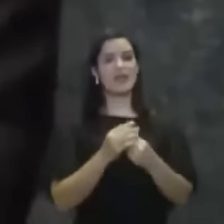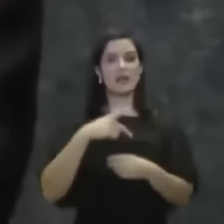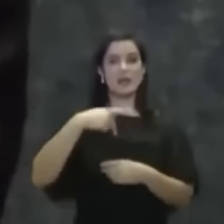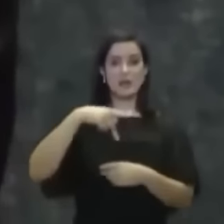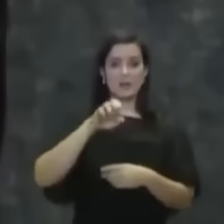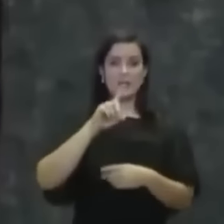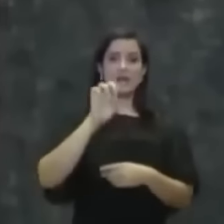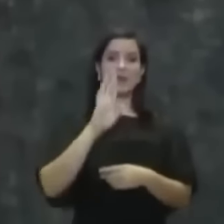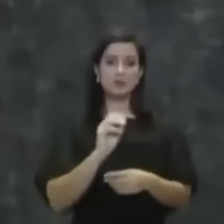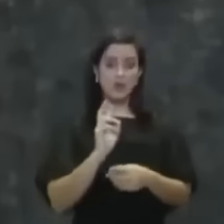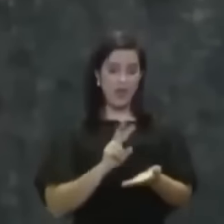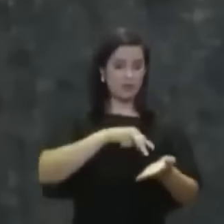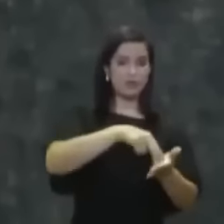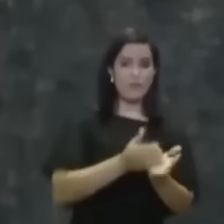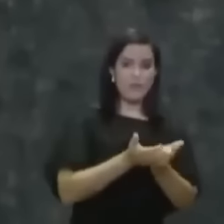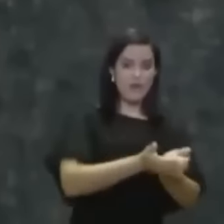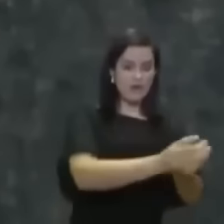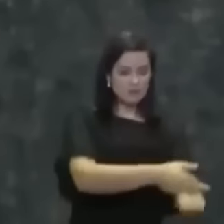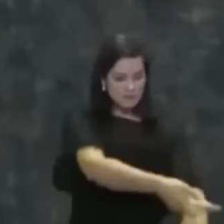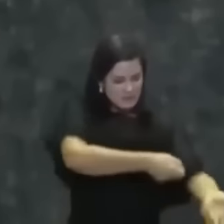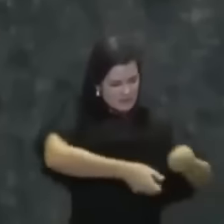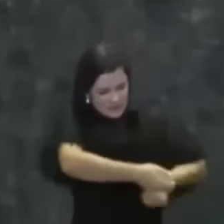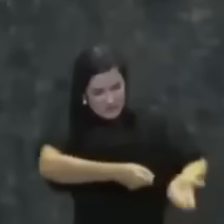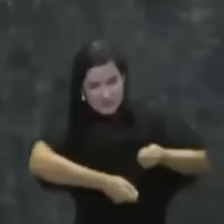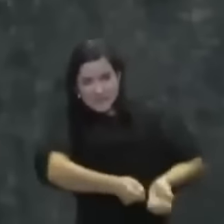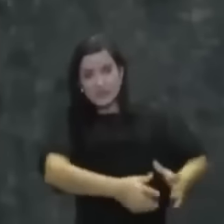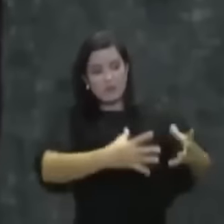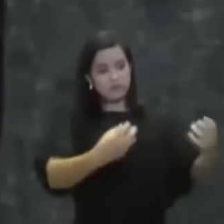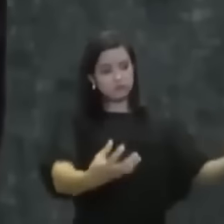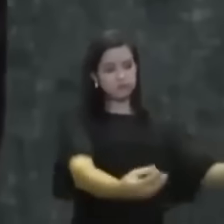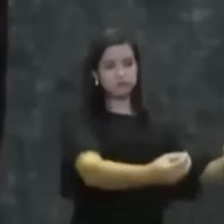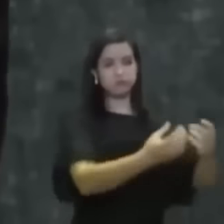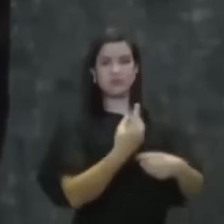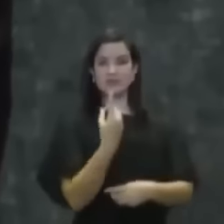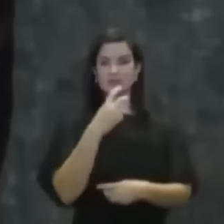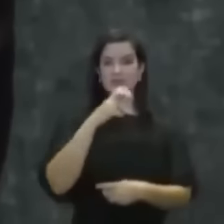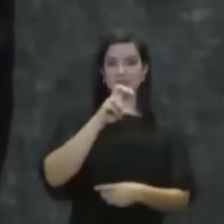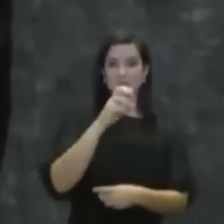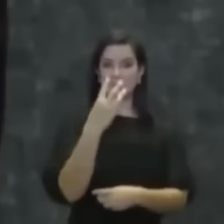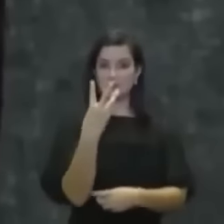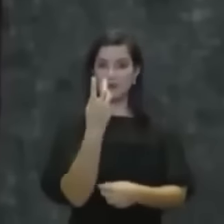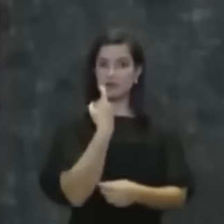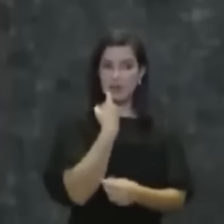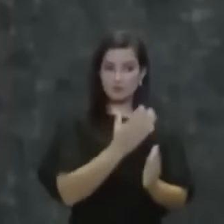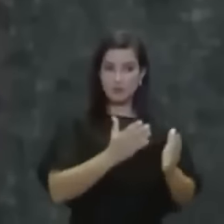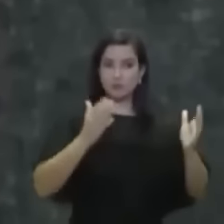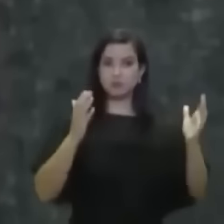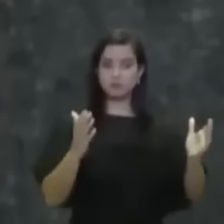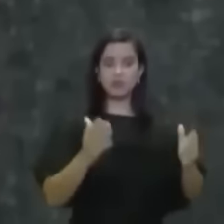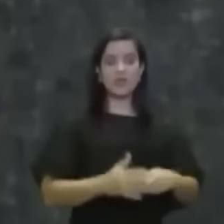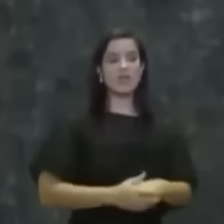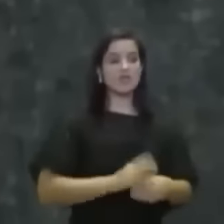entrou no barco e arrastou a rede para a terra, cheia de 153 grandes peixes, e não obstante serem